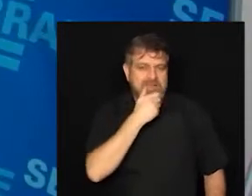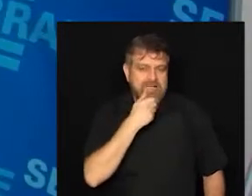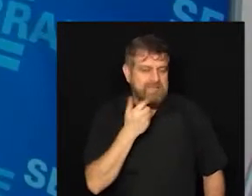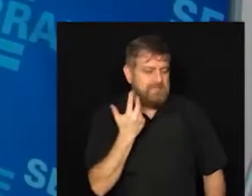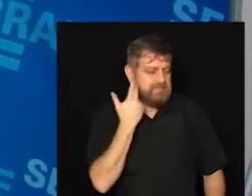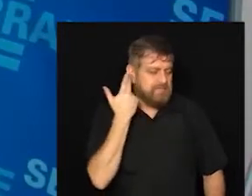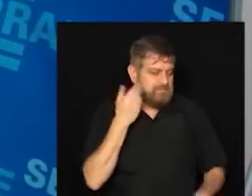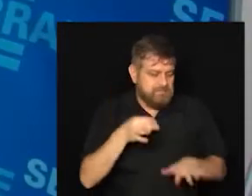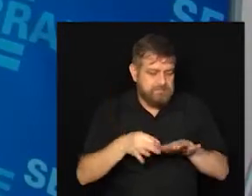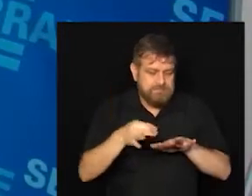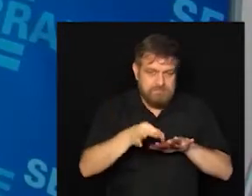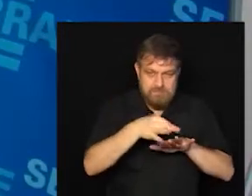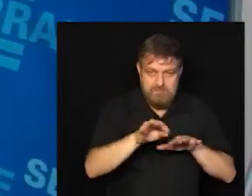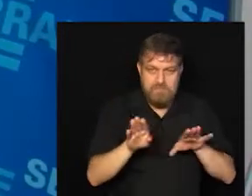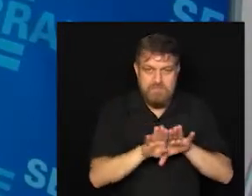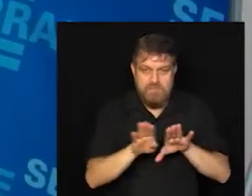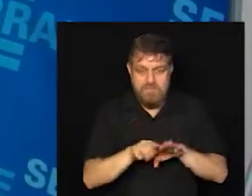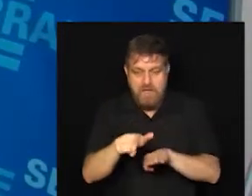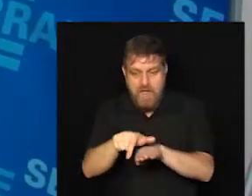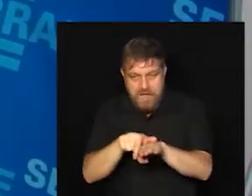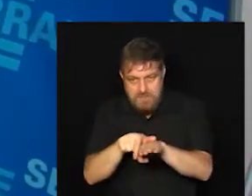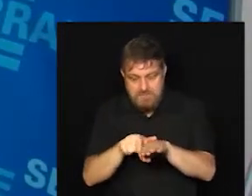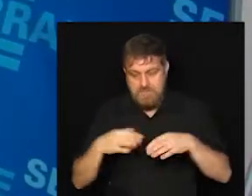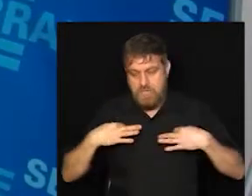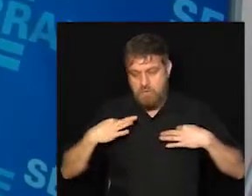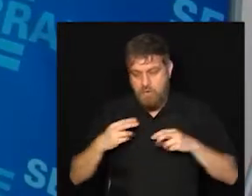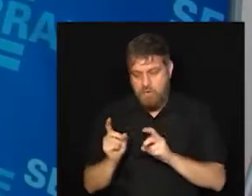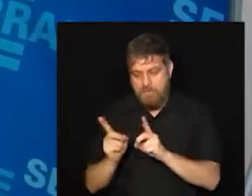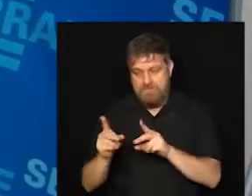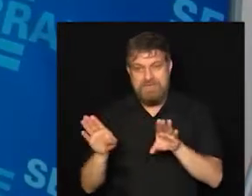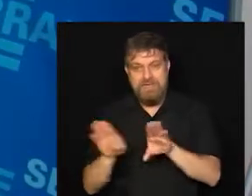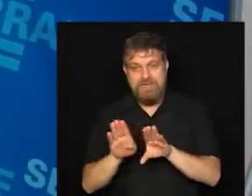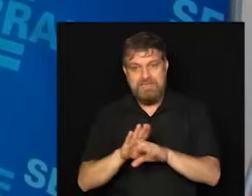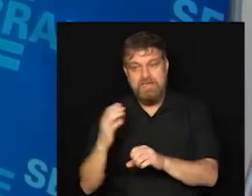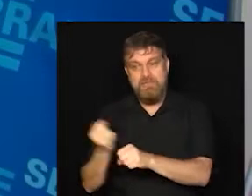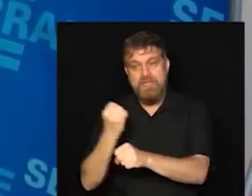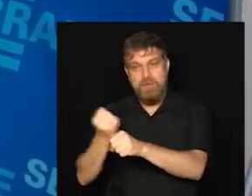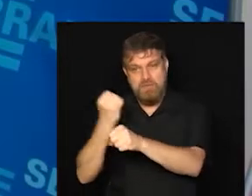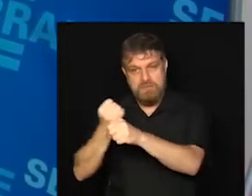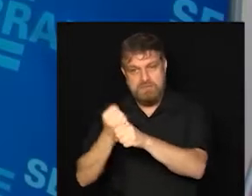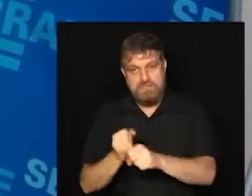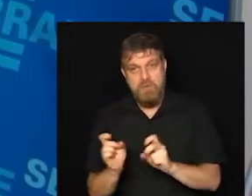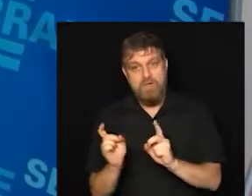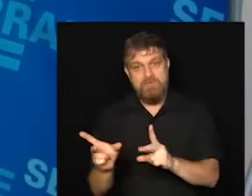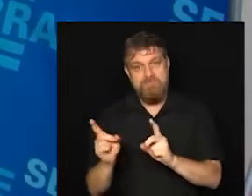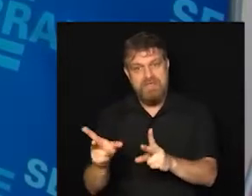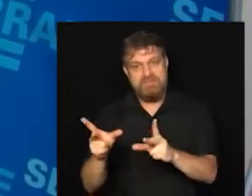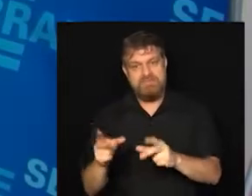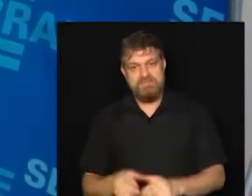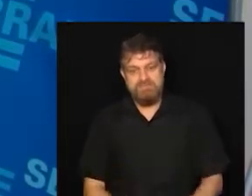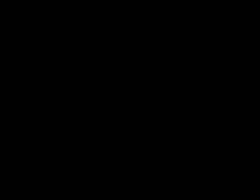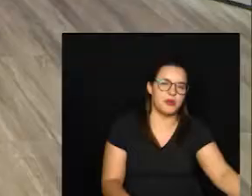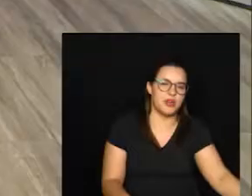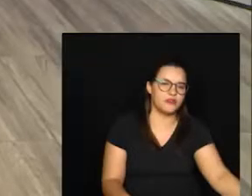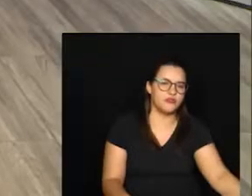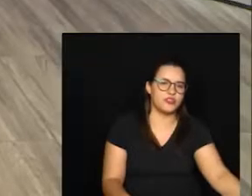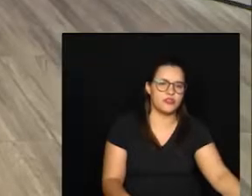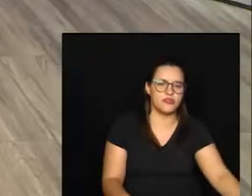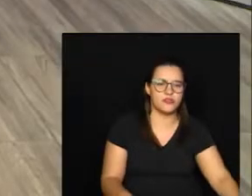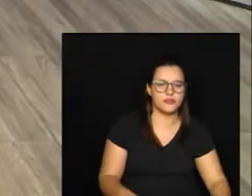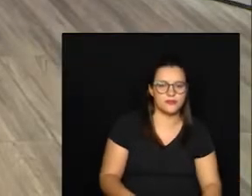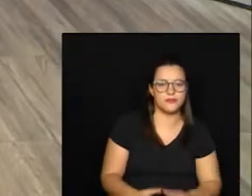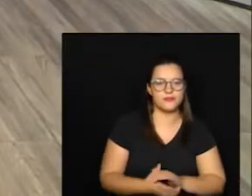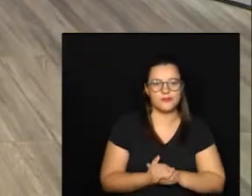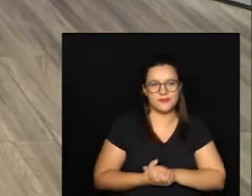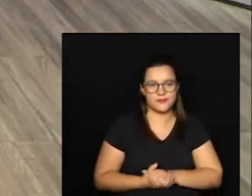beleza, comércio de produtos como calçados e vestuário e também a parte de construção civil e promoção de vendas.